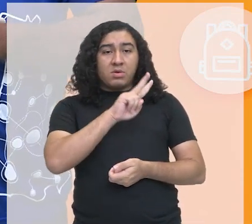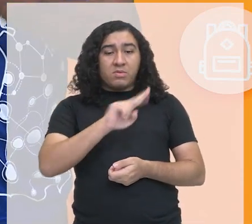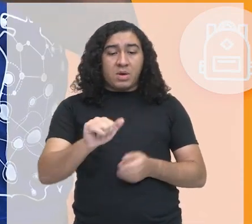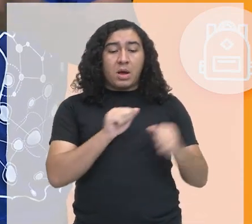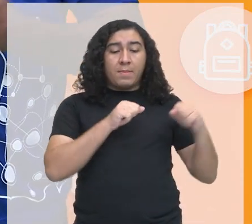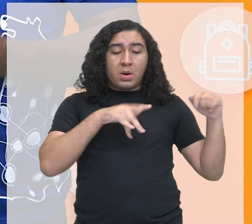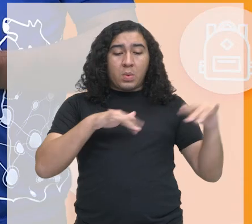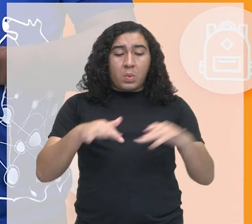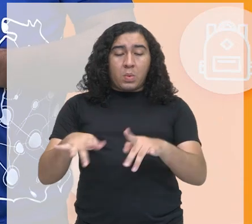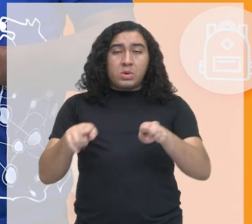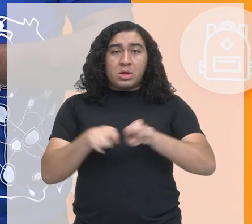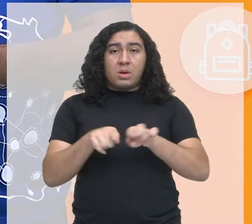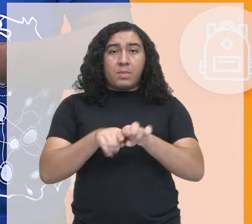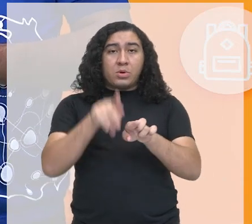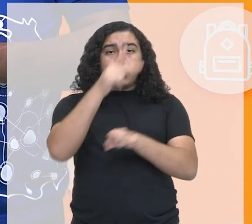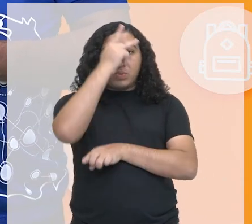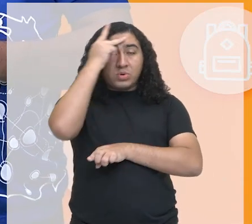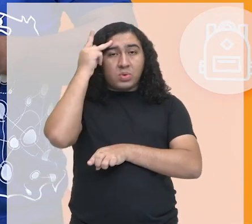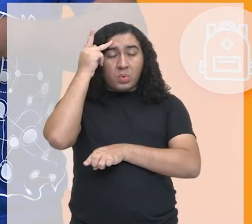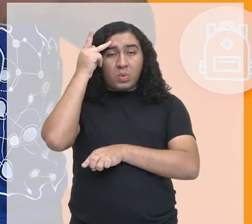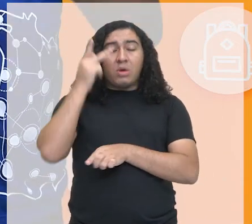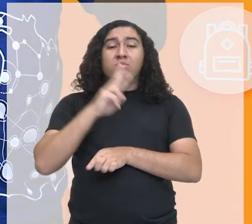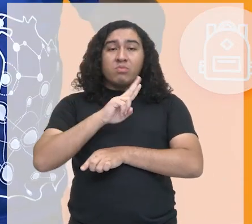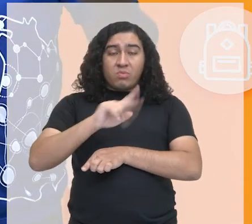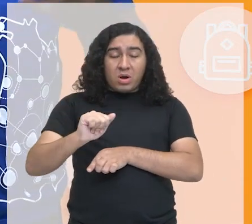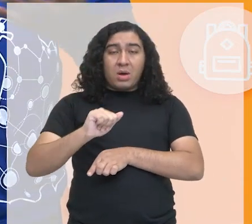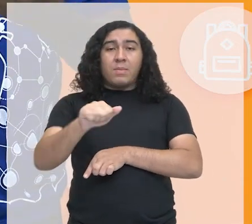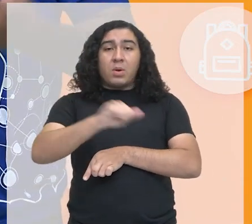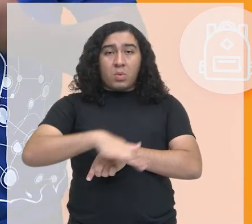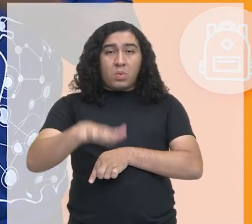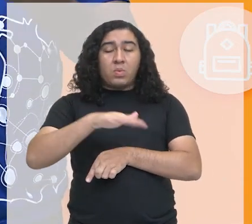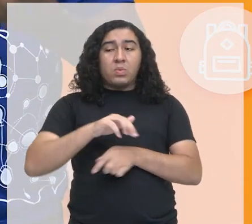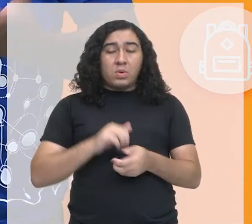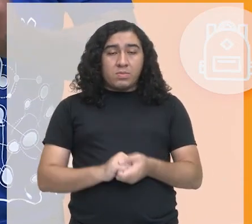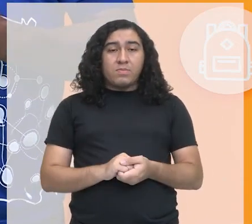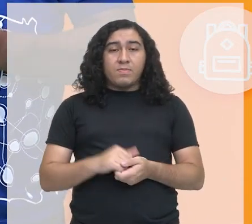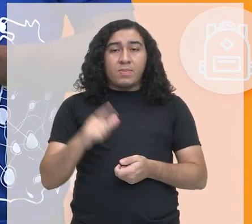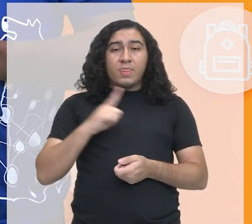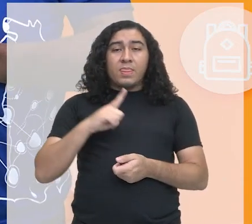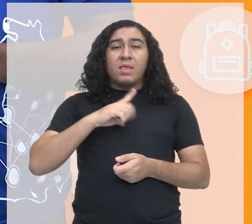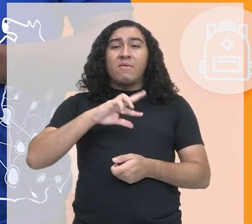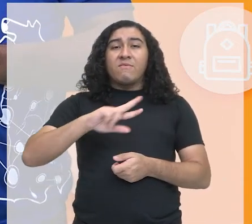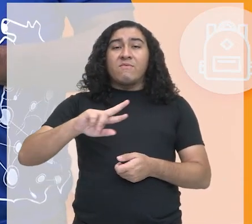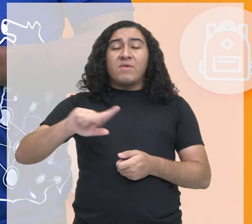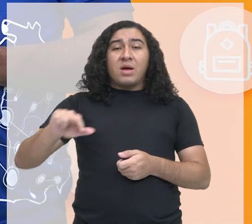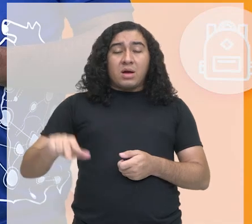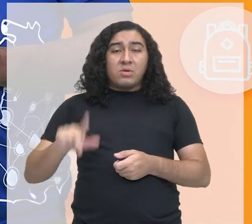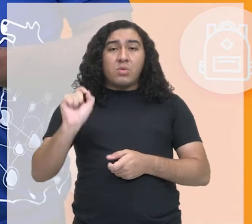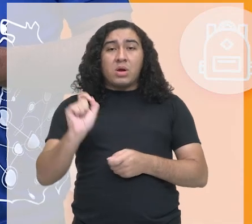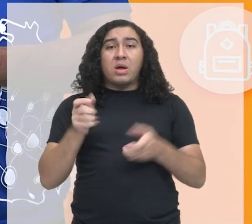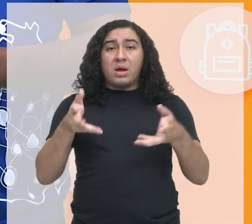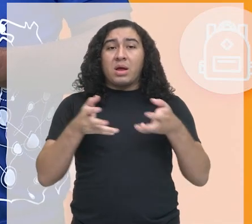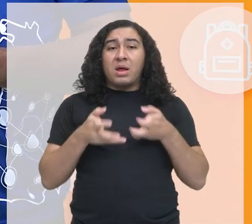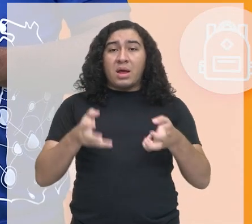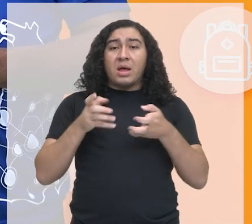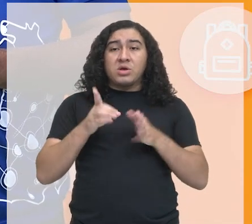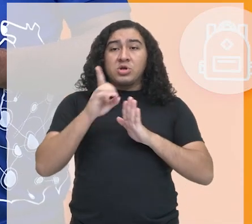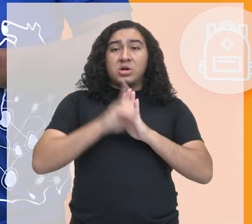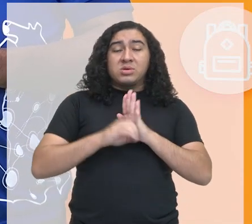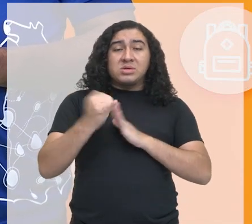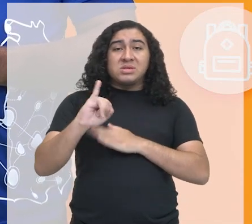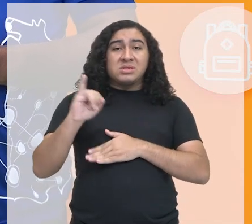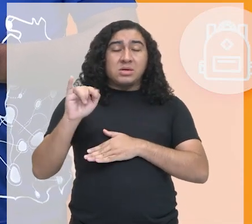os trabalhadores, né? Então, vários movimentos que vão, então, exigindo seus direitos quando eles são lesados,